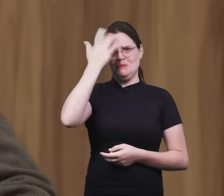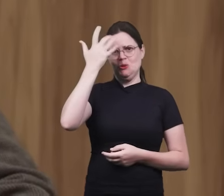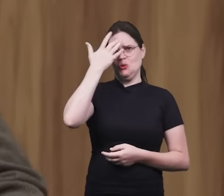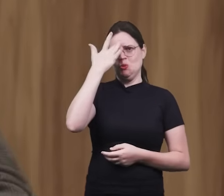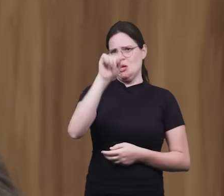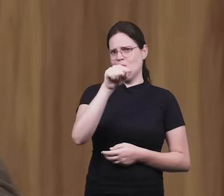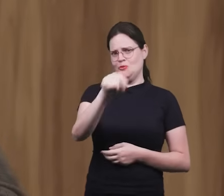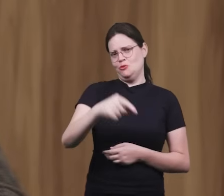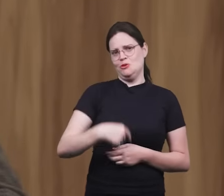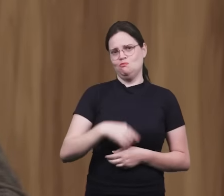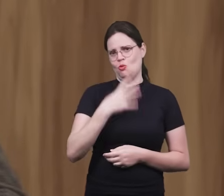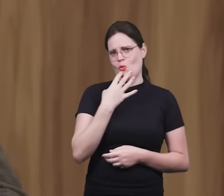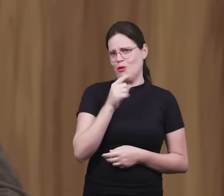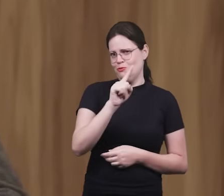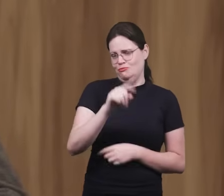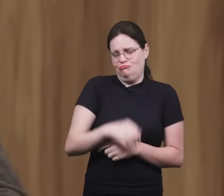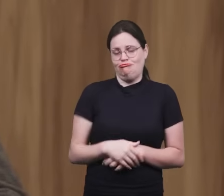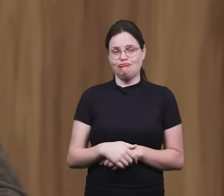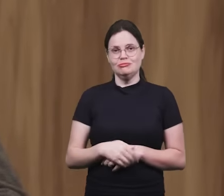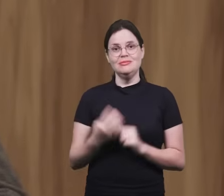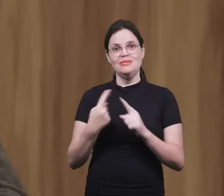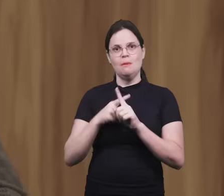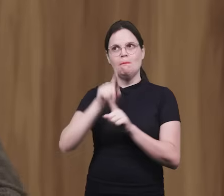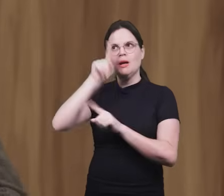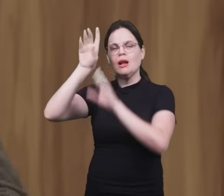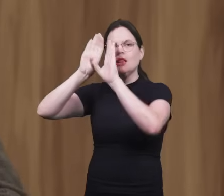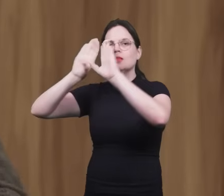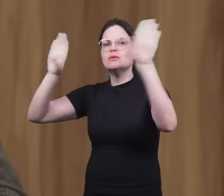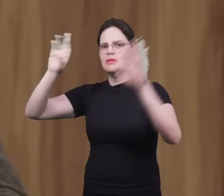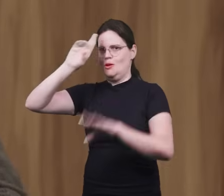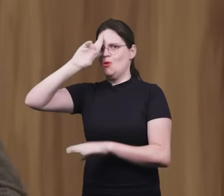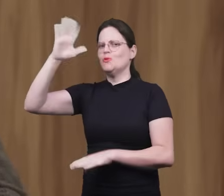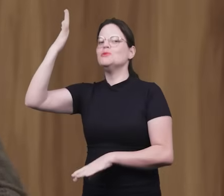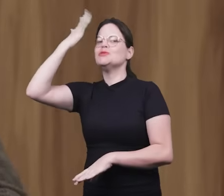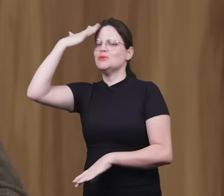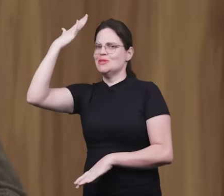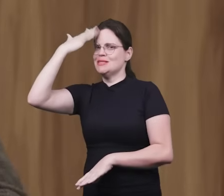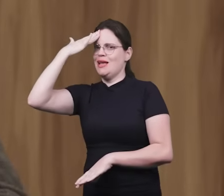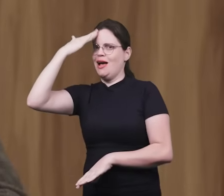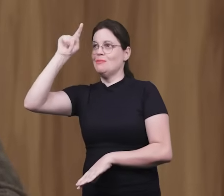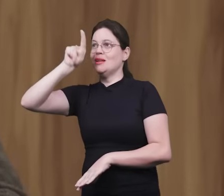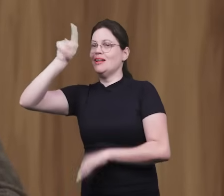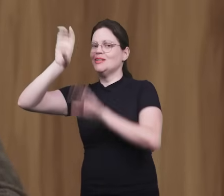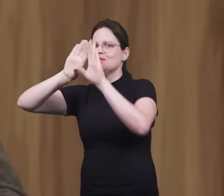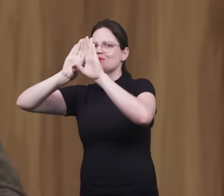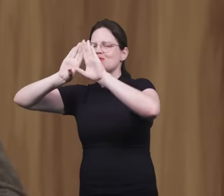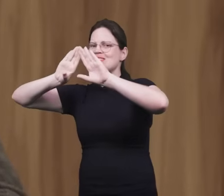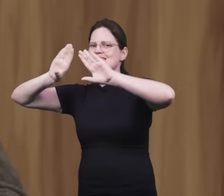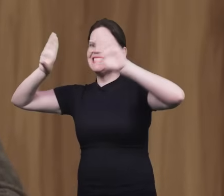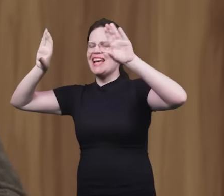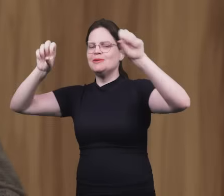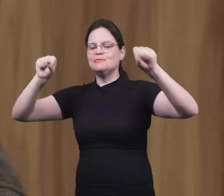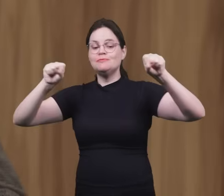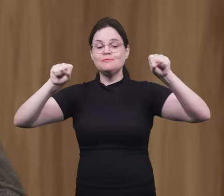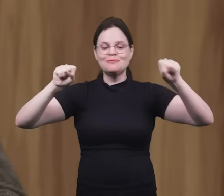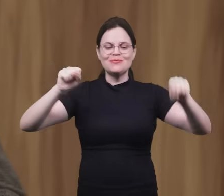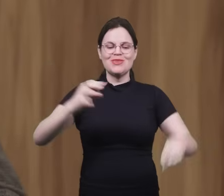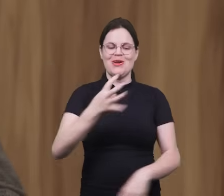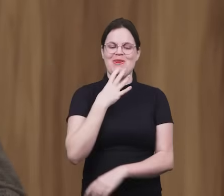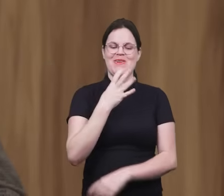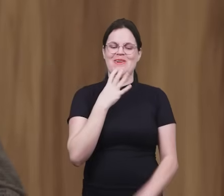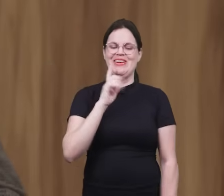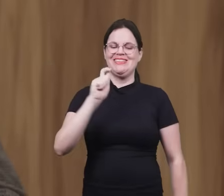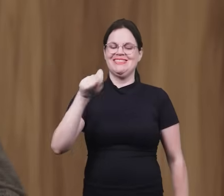esteja vendo o que você está fazendo, por amor a Cristo, mas no céu o Senhor te